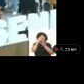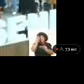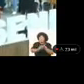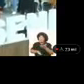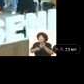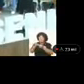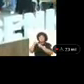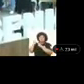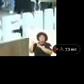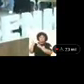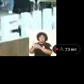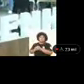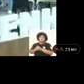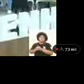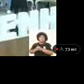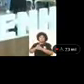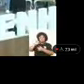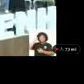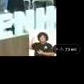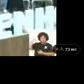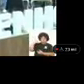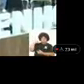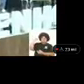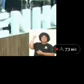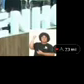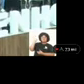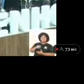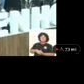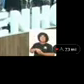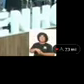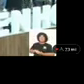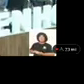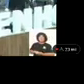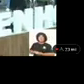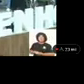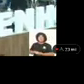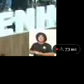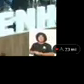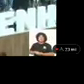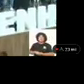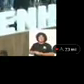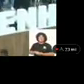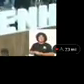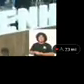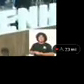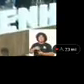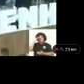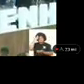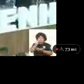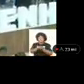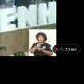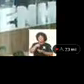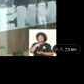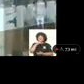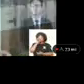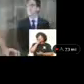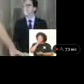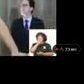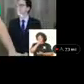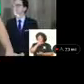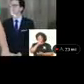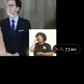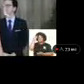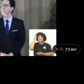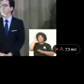somos levantados por Deus. Eu creio, eu demorei para entender isso, meus irmãos. Mas eu sei que foi o Senhor